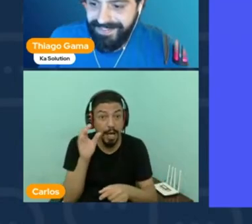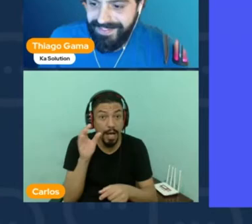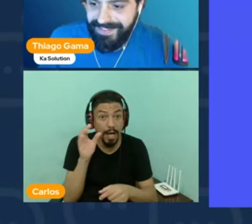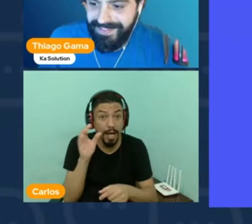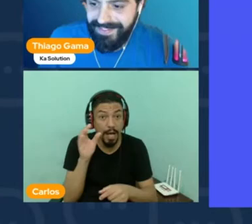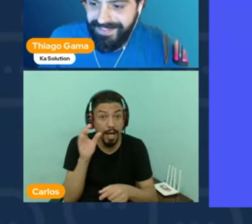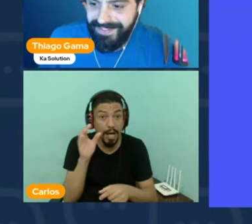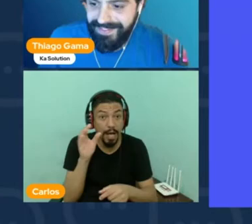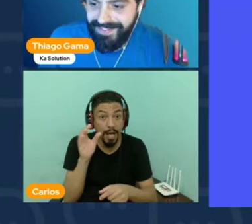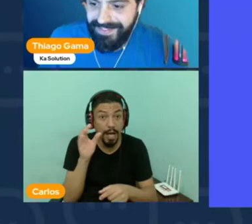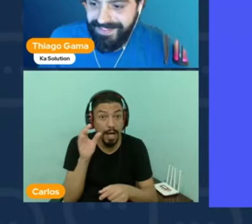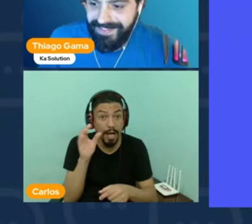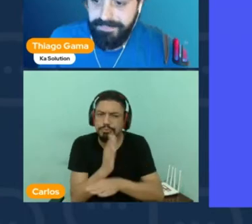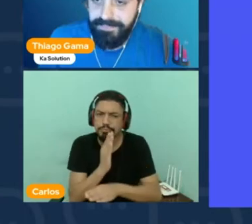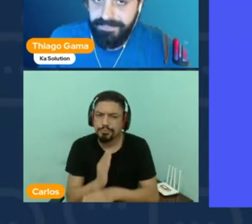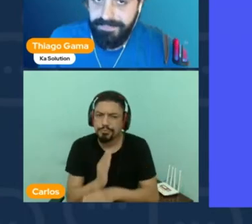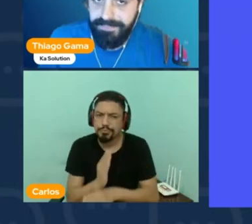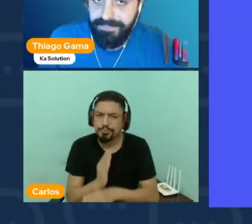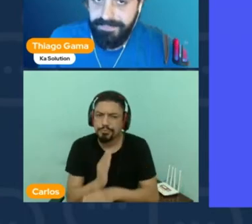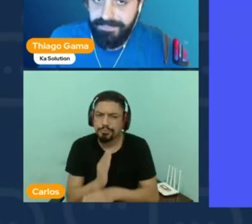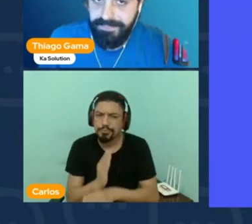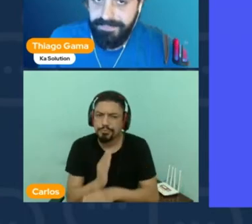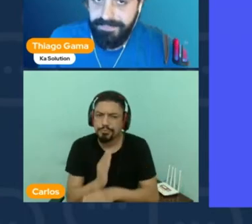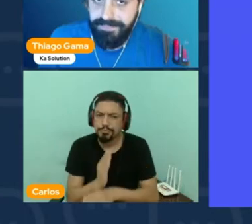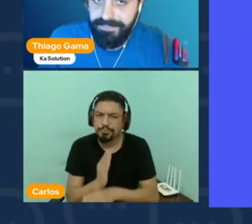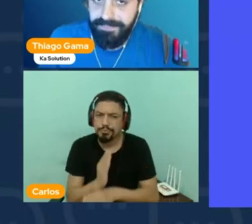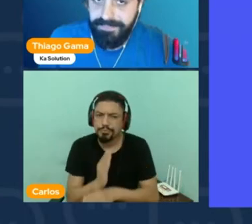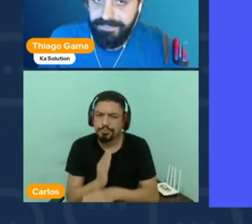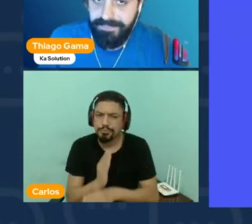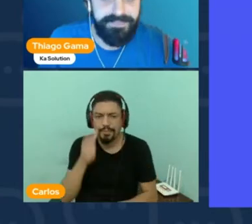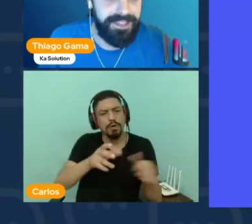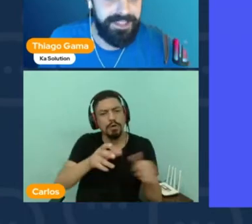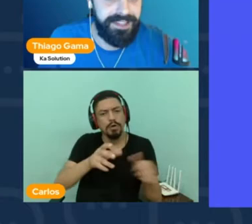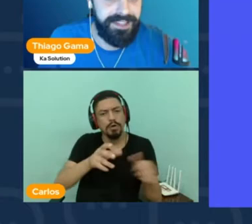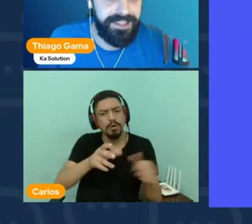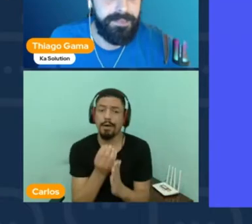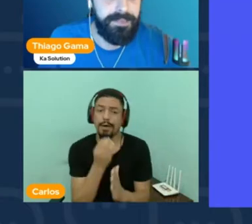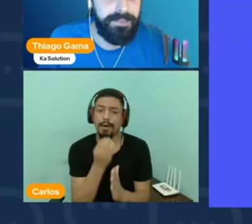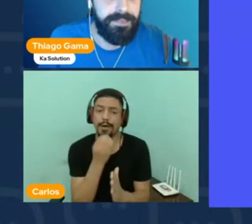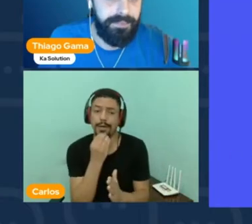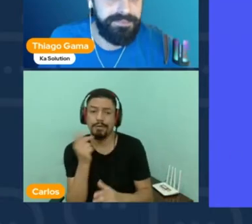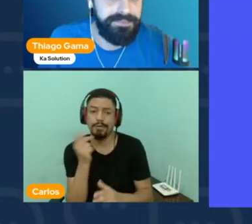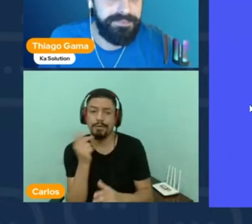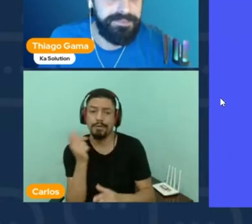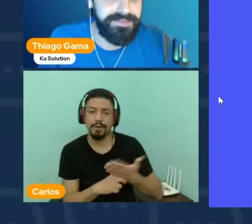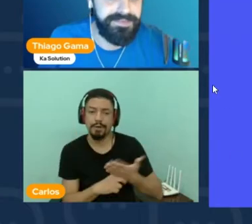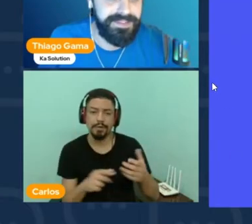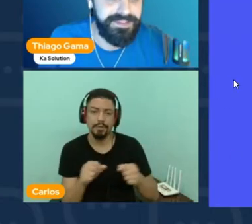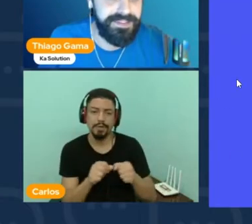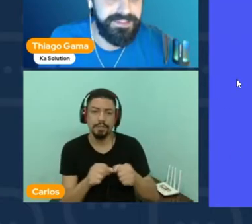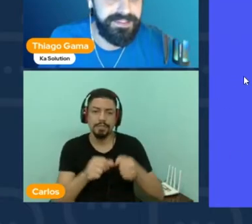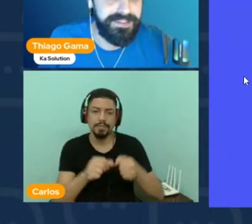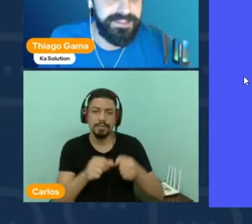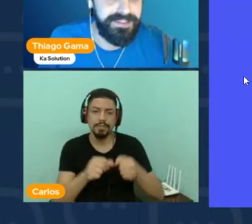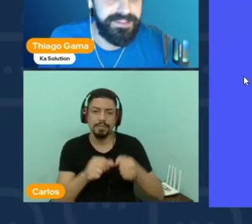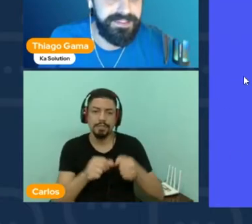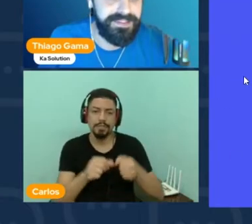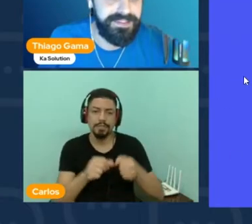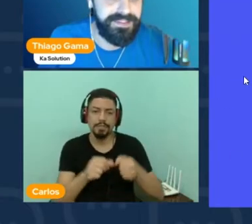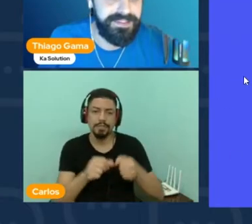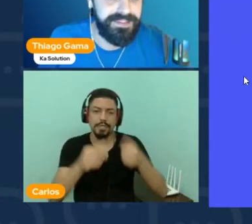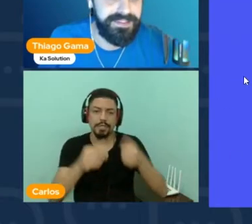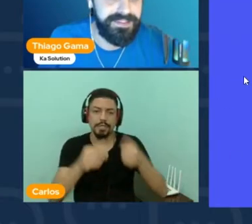assistam todos os treinamentos, maiores as chances de ganhar aí o voucher para a realização da prova de certificação de